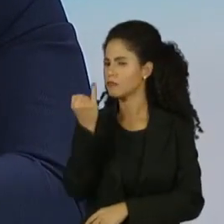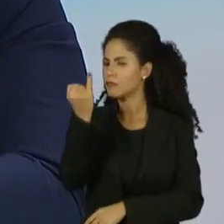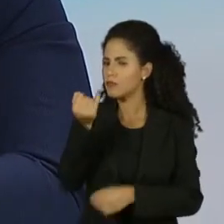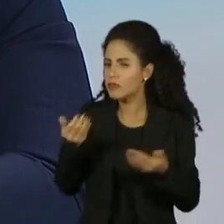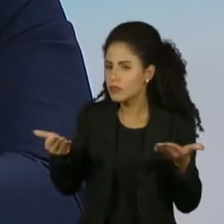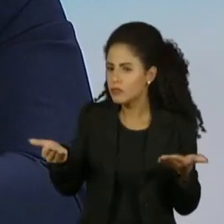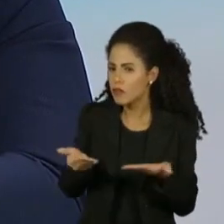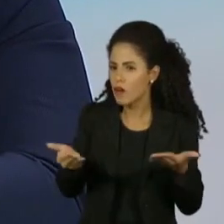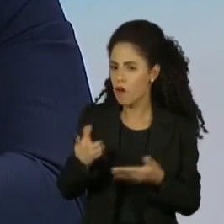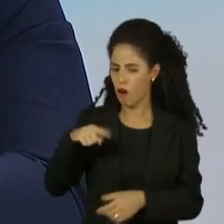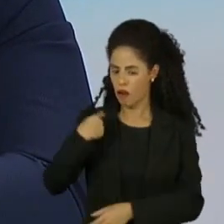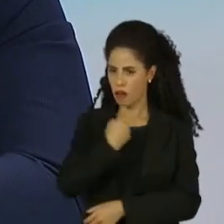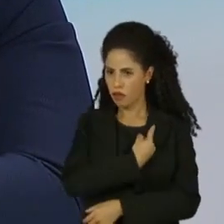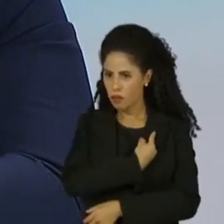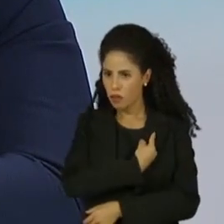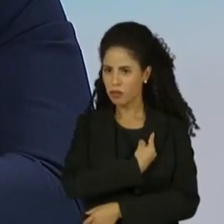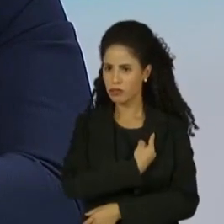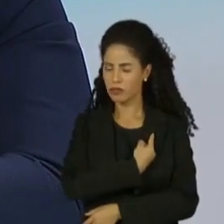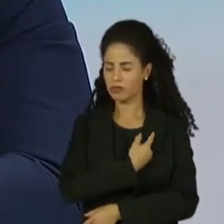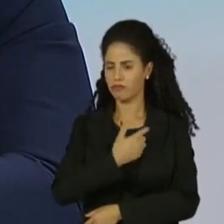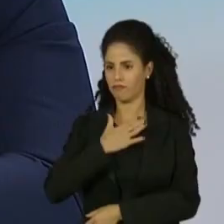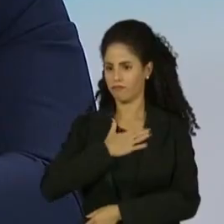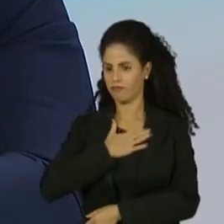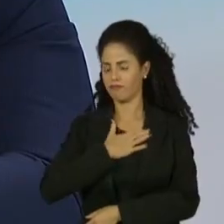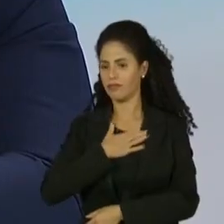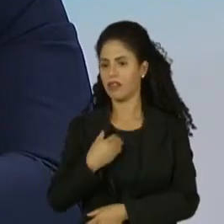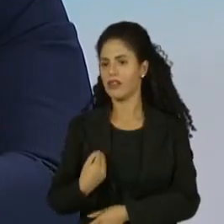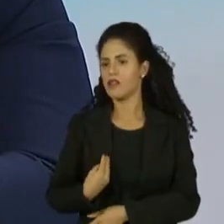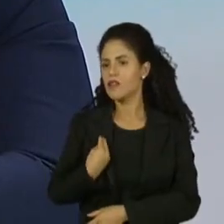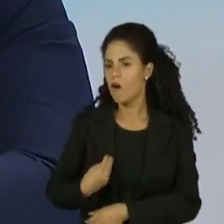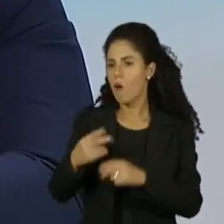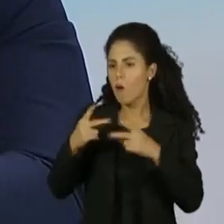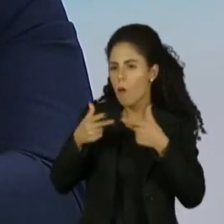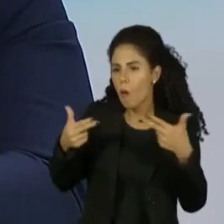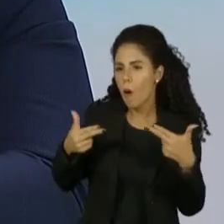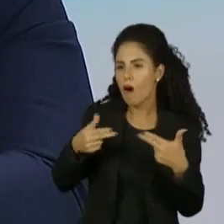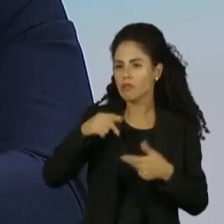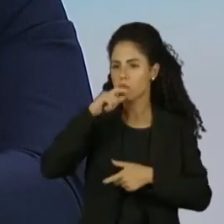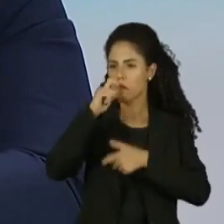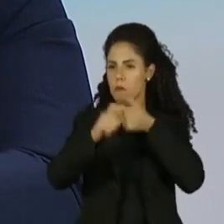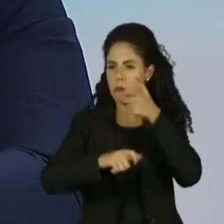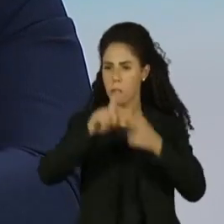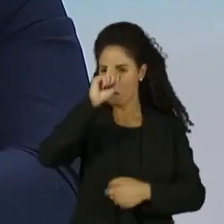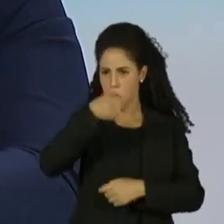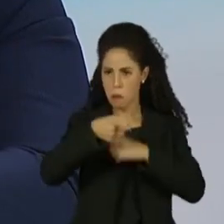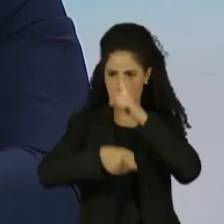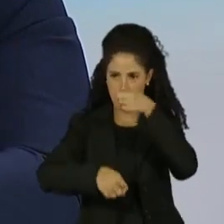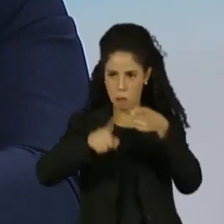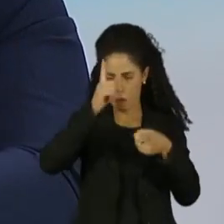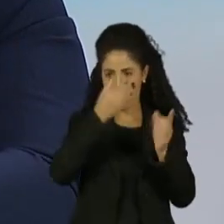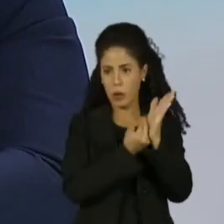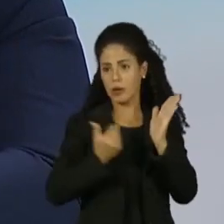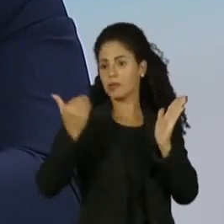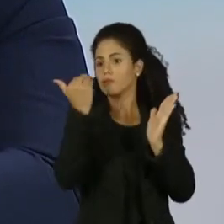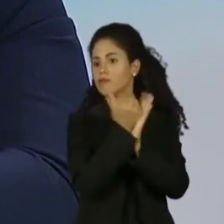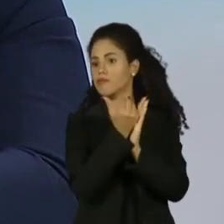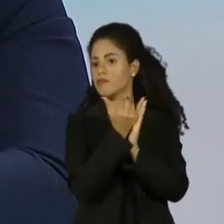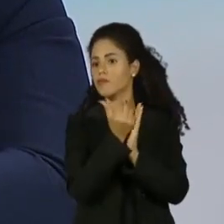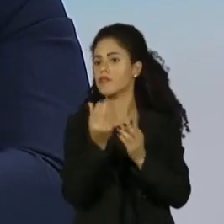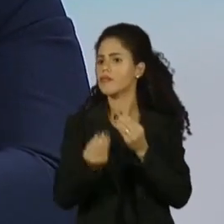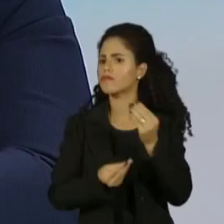momento olharmos para a nossa própria casa. O senhor falou de supostos abusos de tribunais superiores e eu te pergunto também, a Comissão